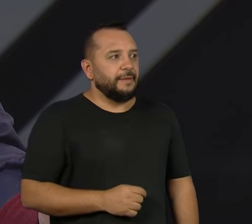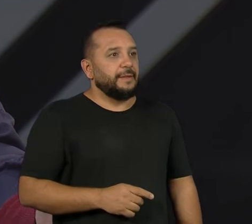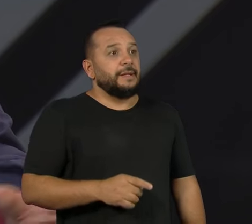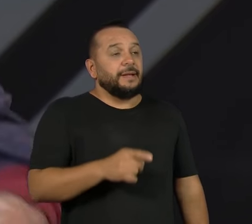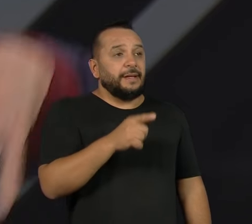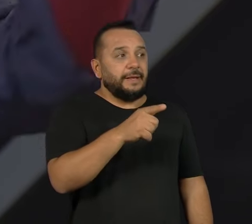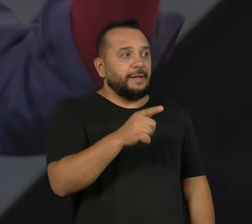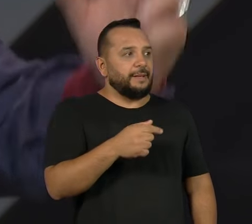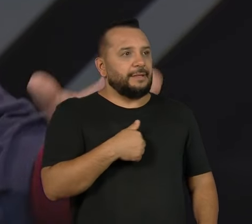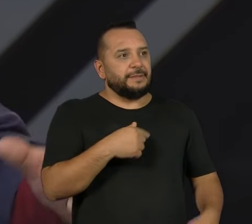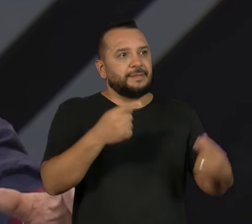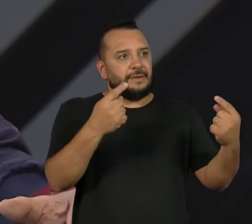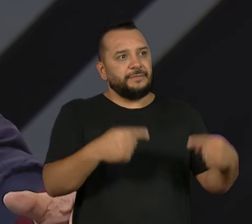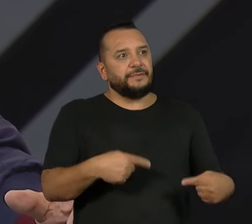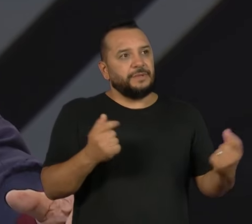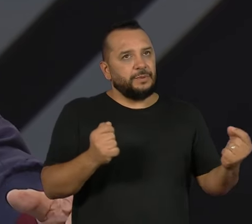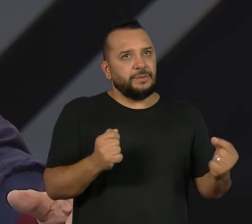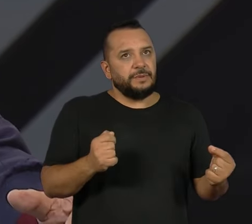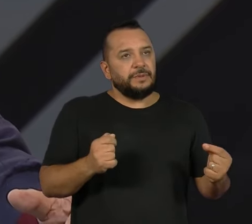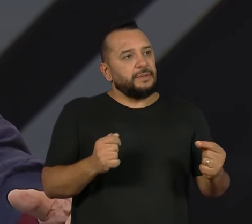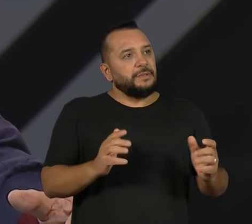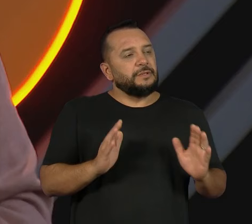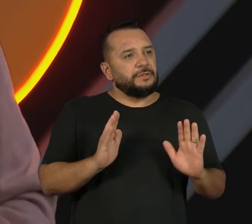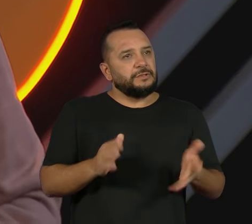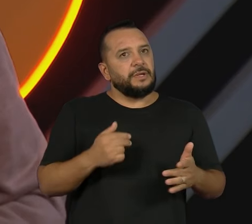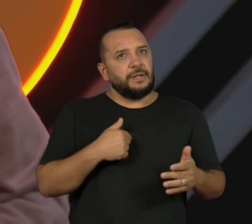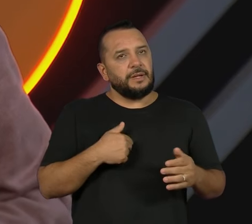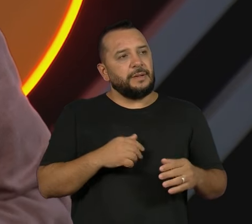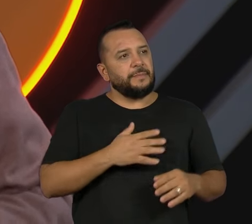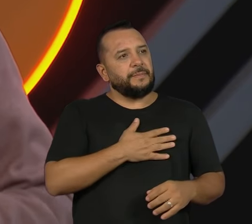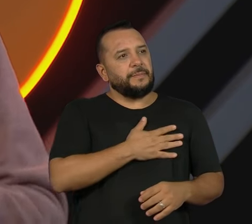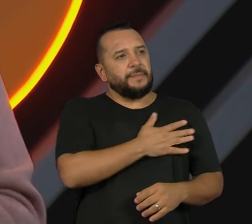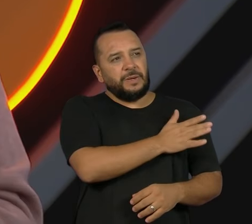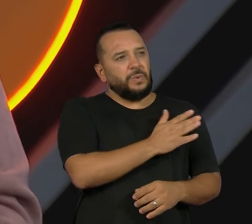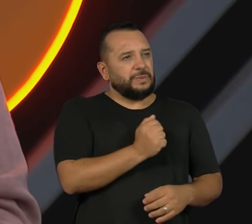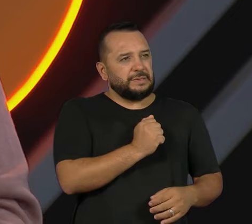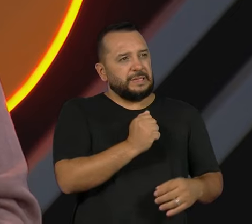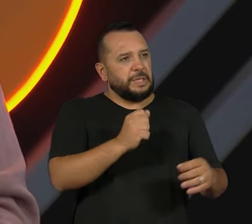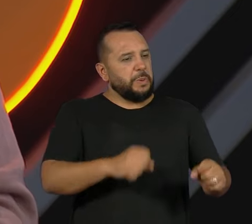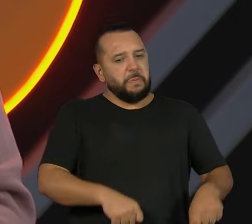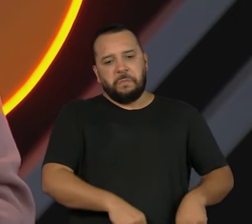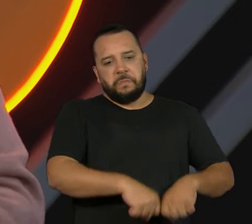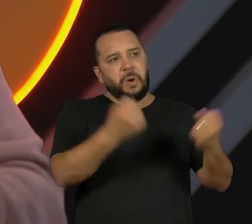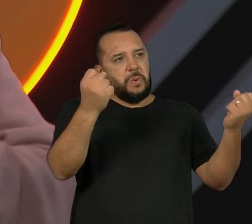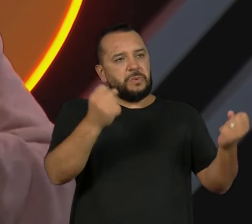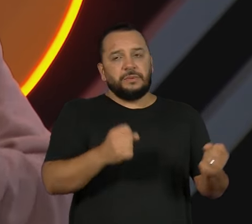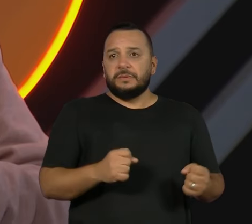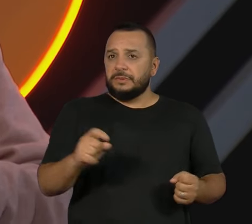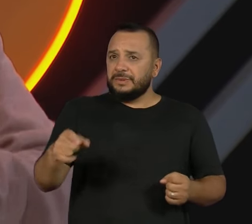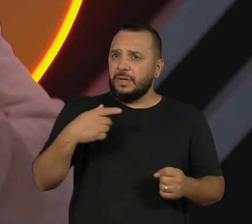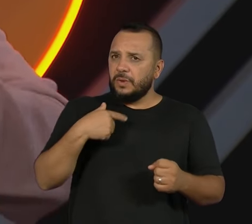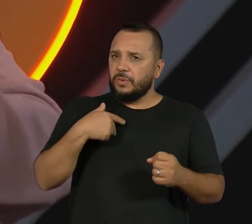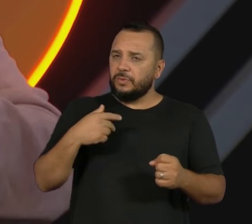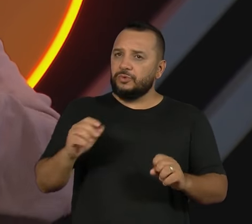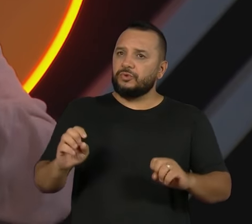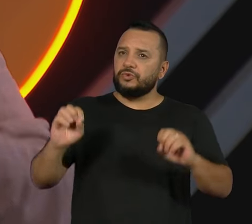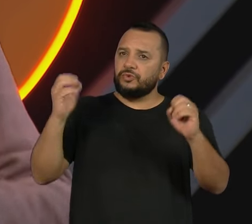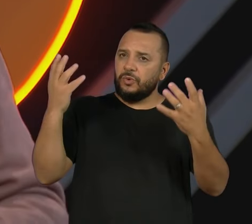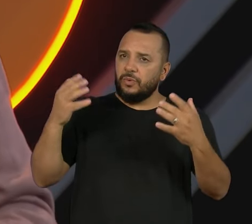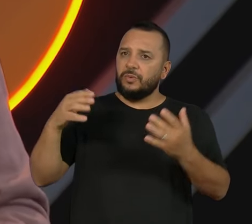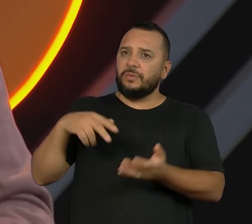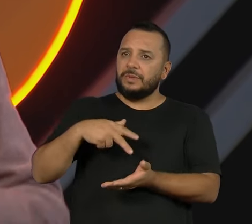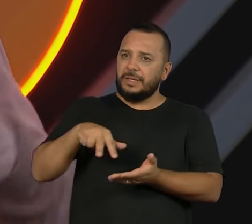desafio, ele quebra qualquer barreira de preconceito. Ivaldo, seus espetáculos já retrataram